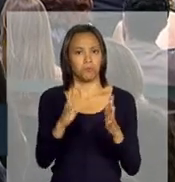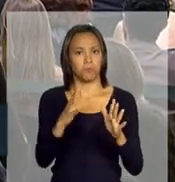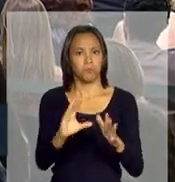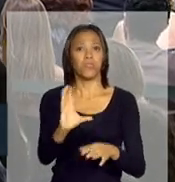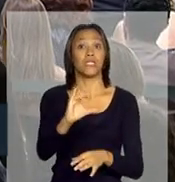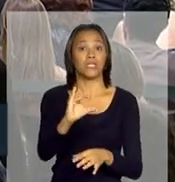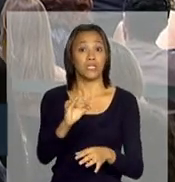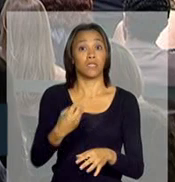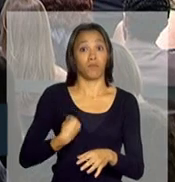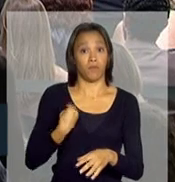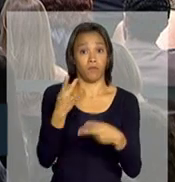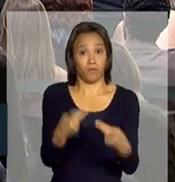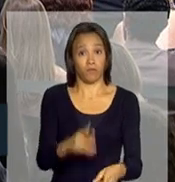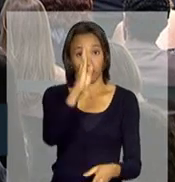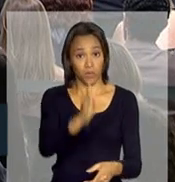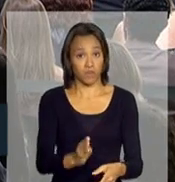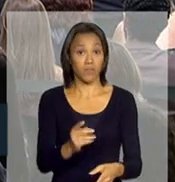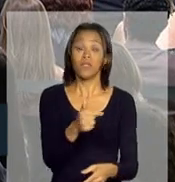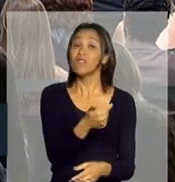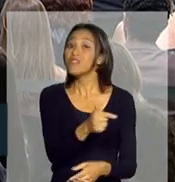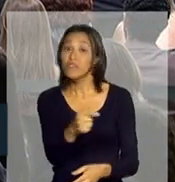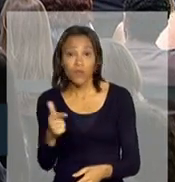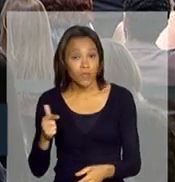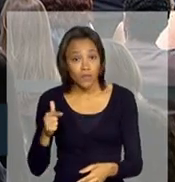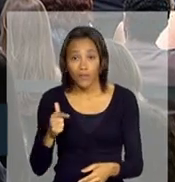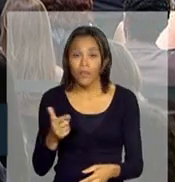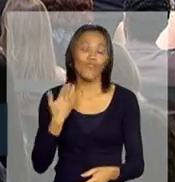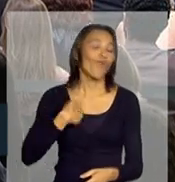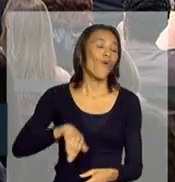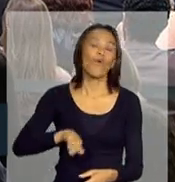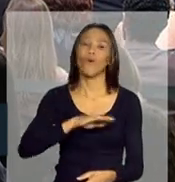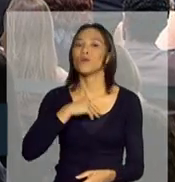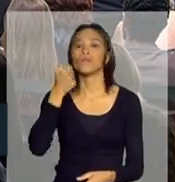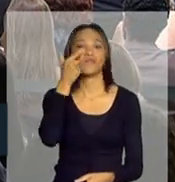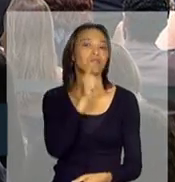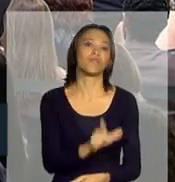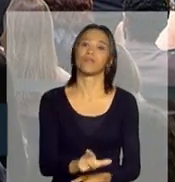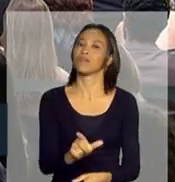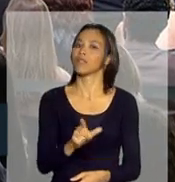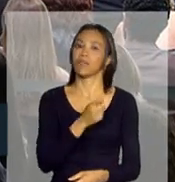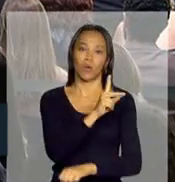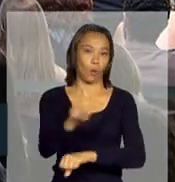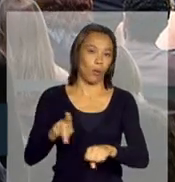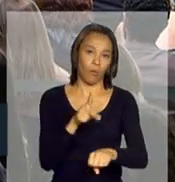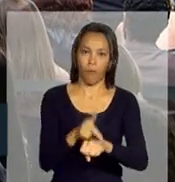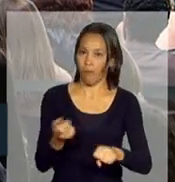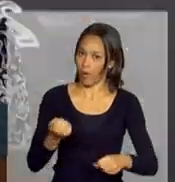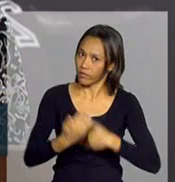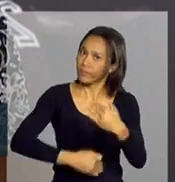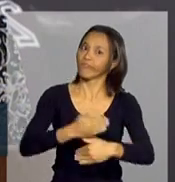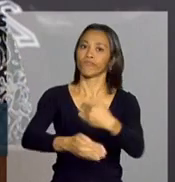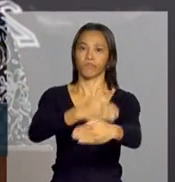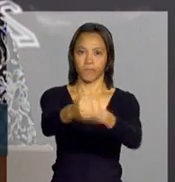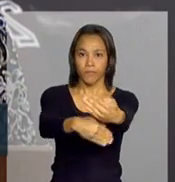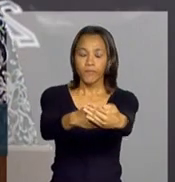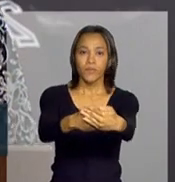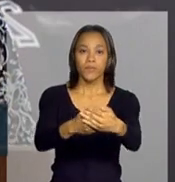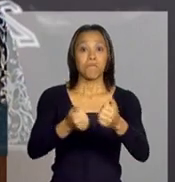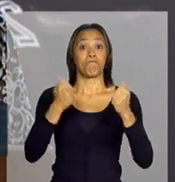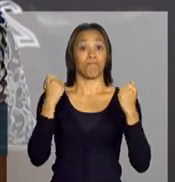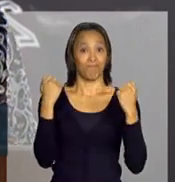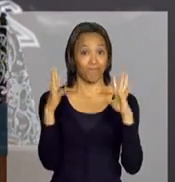vida do nosso país sem ela Nós não seremos uma nação desenvolvida